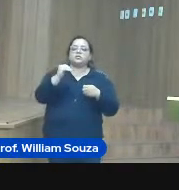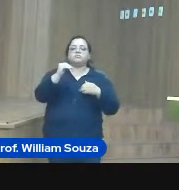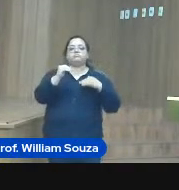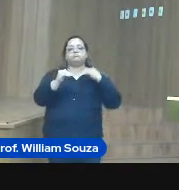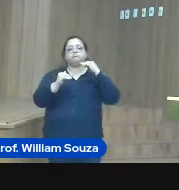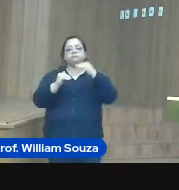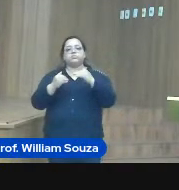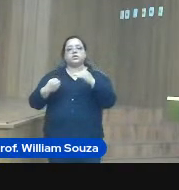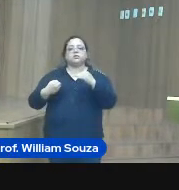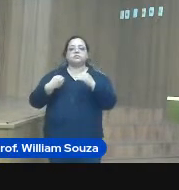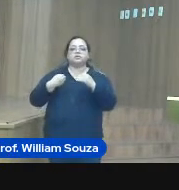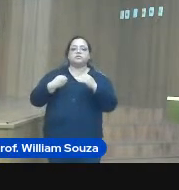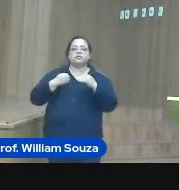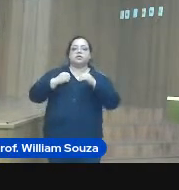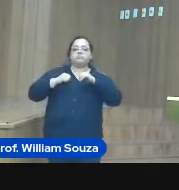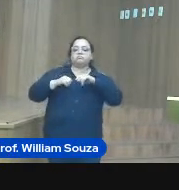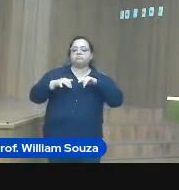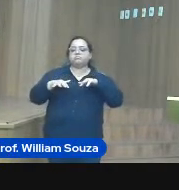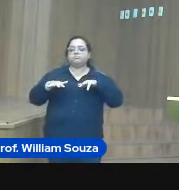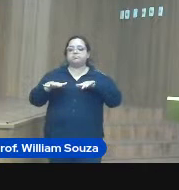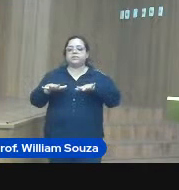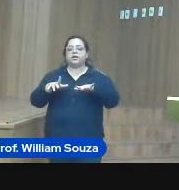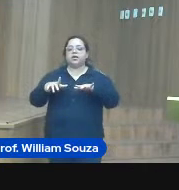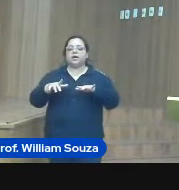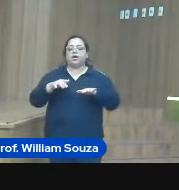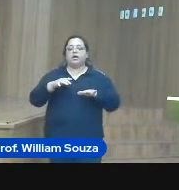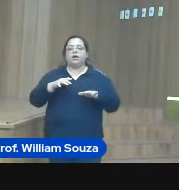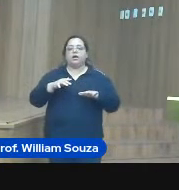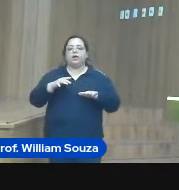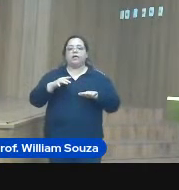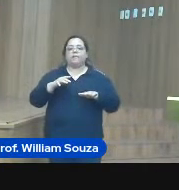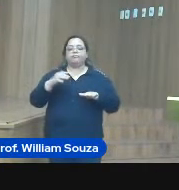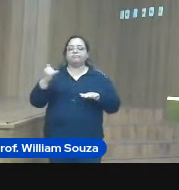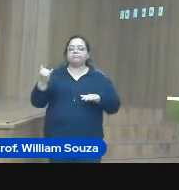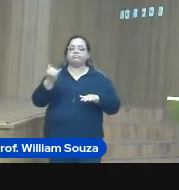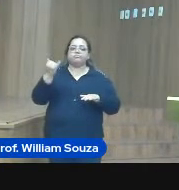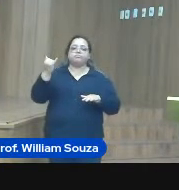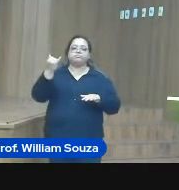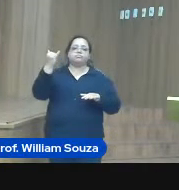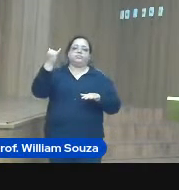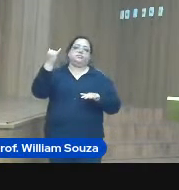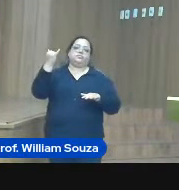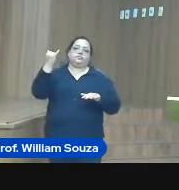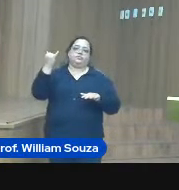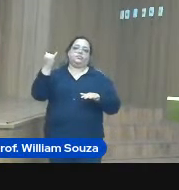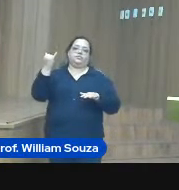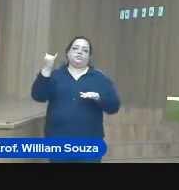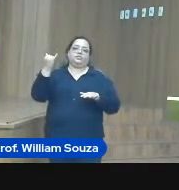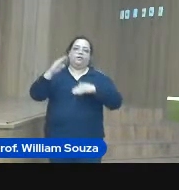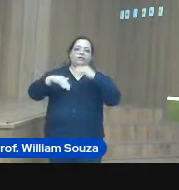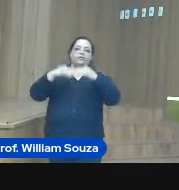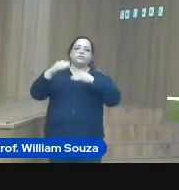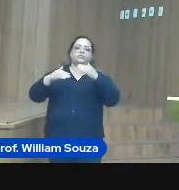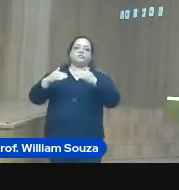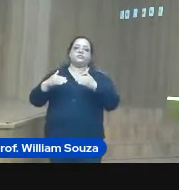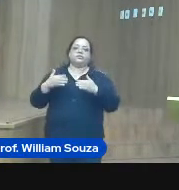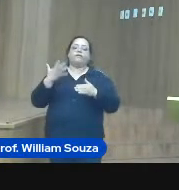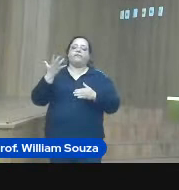são pulsões fundamentais, sabe? Que nos moveu adiante de